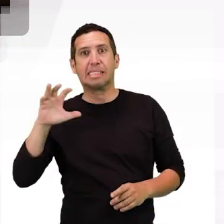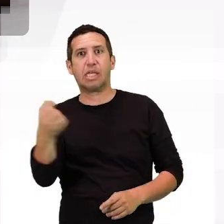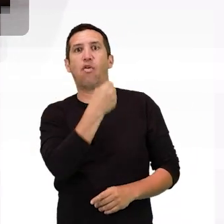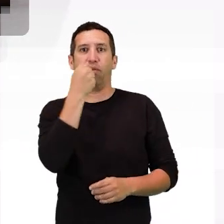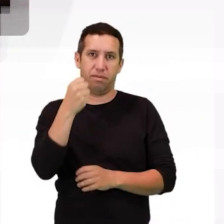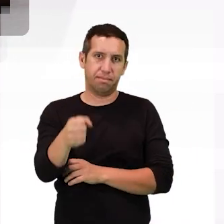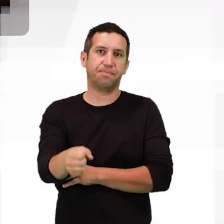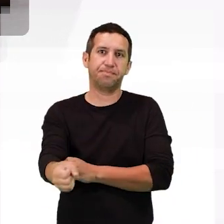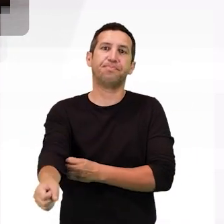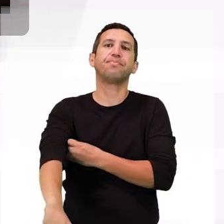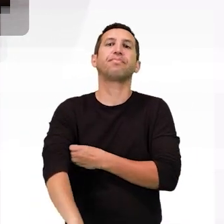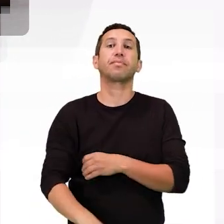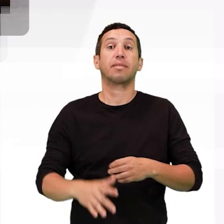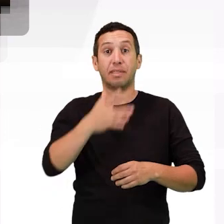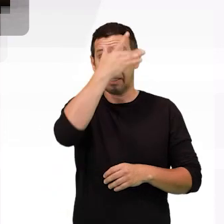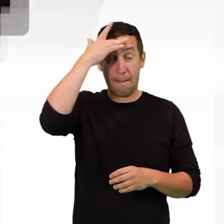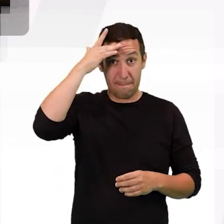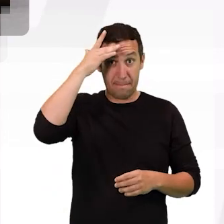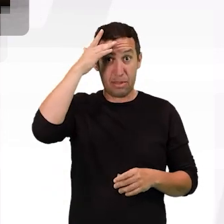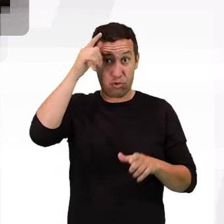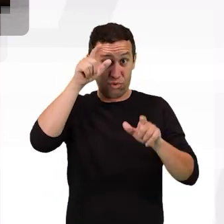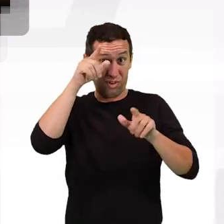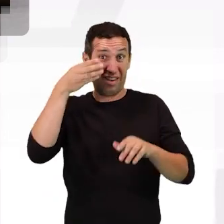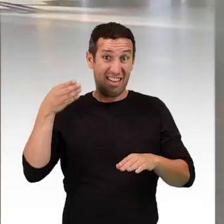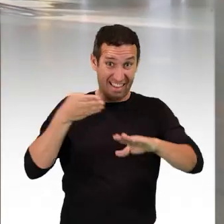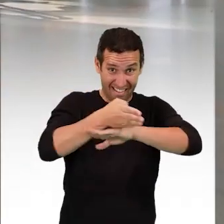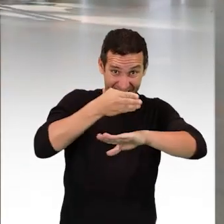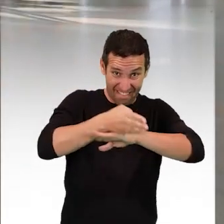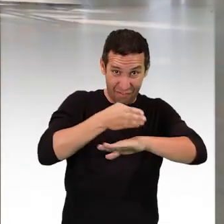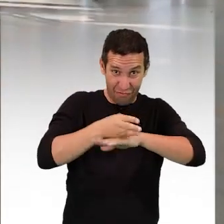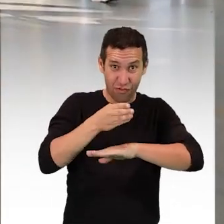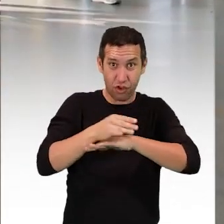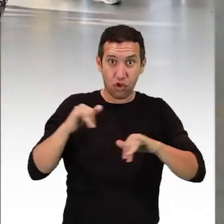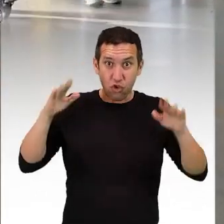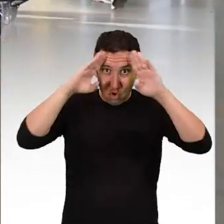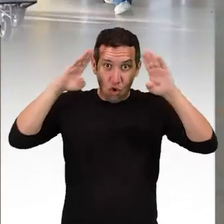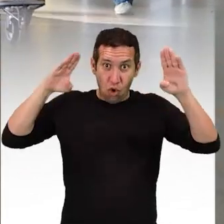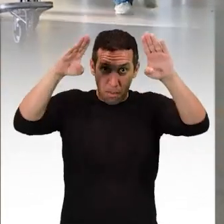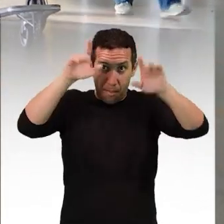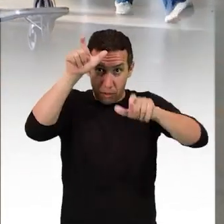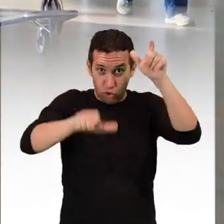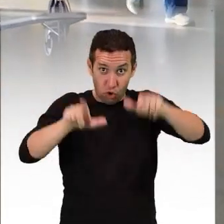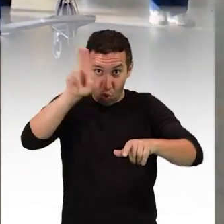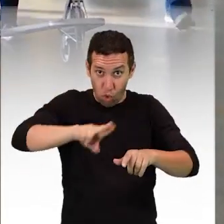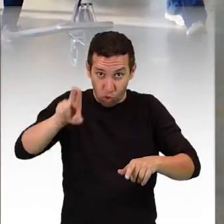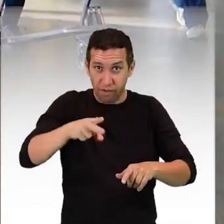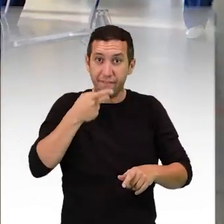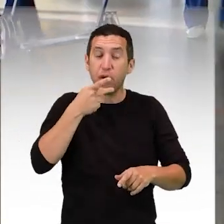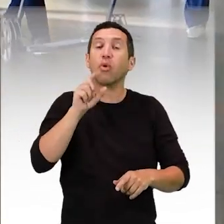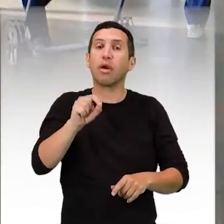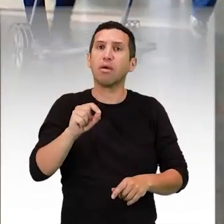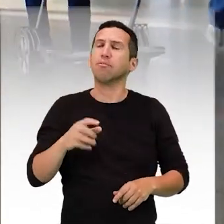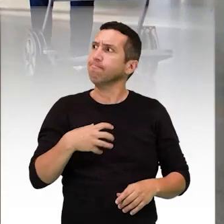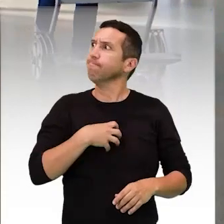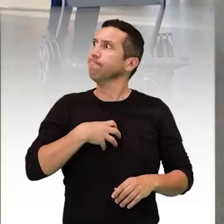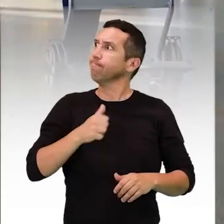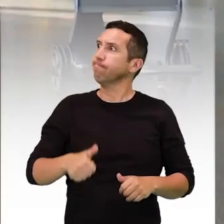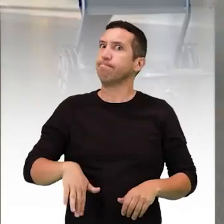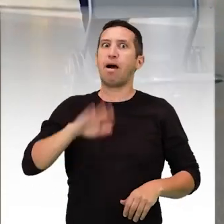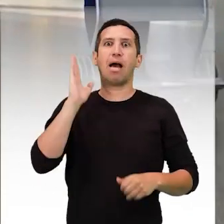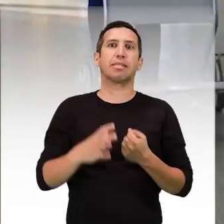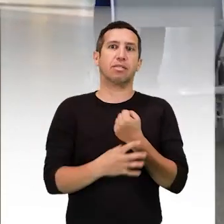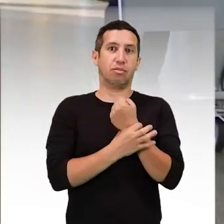uma abordagem no âmbito das suas competências. Para os passageiros e visitantes dos aeroportos, a